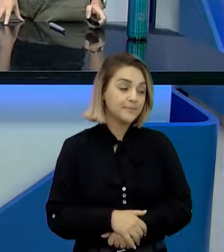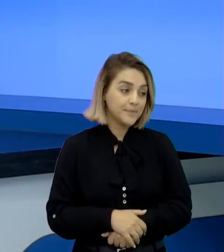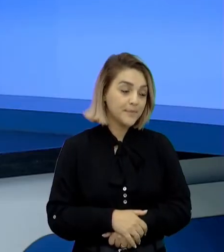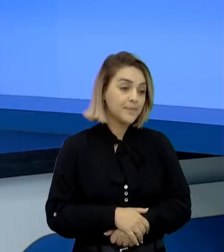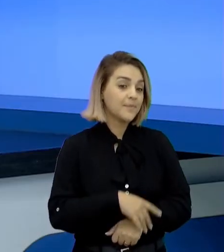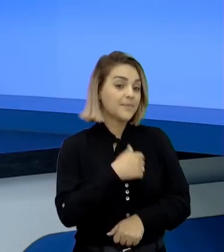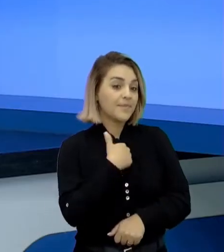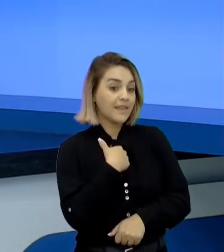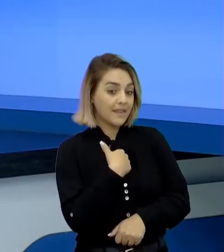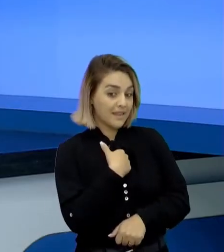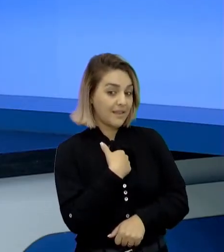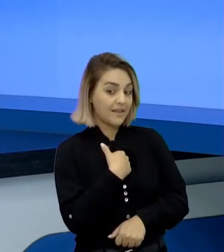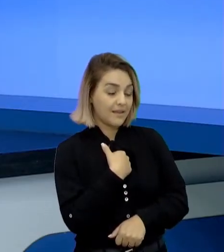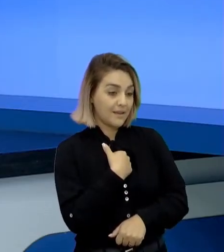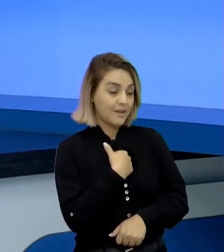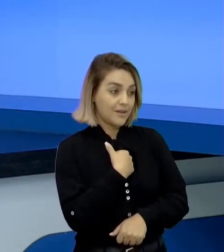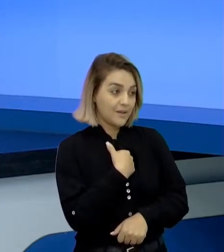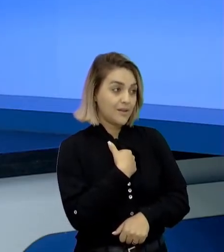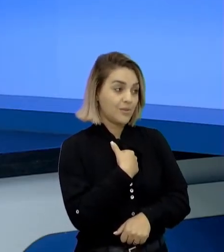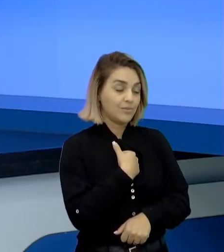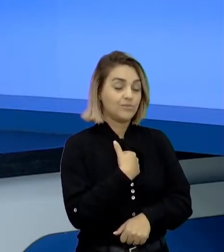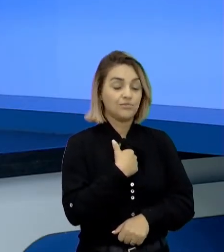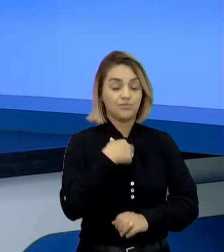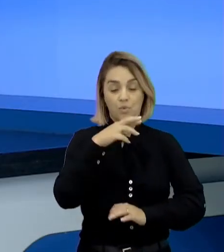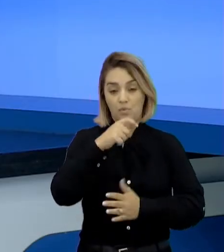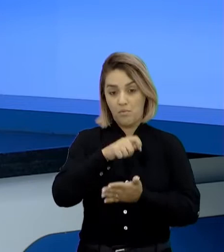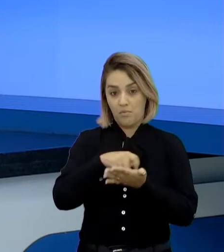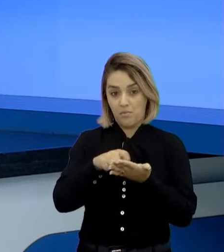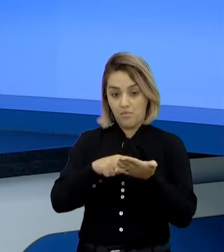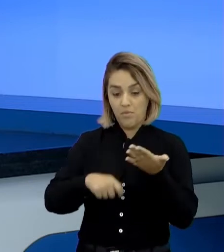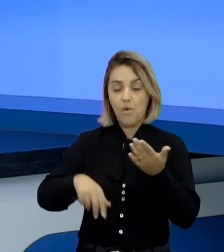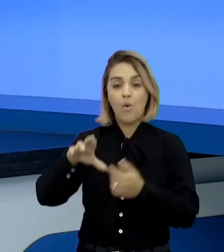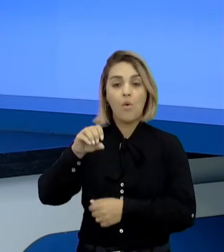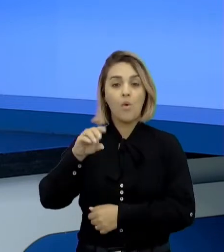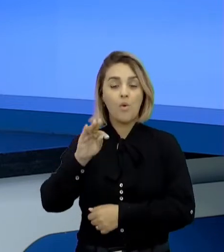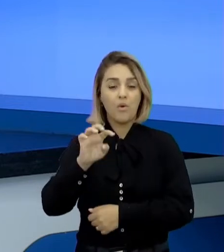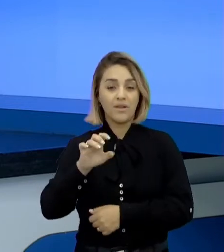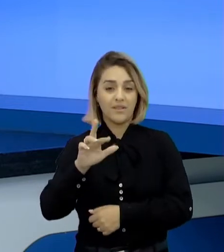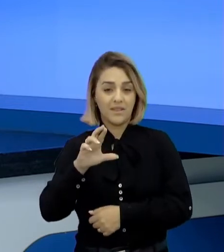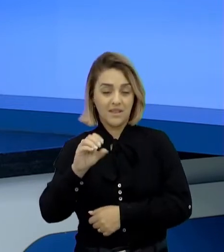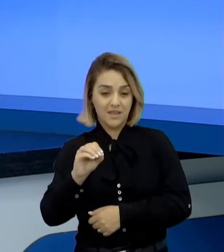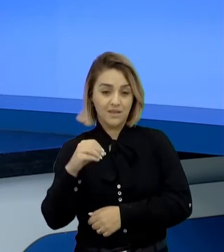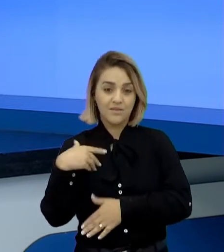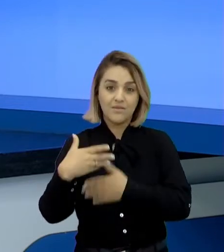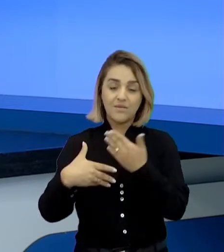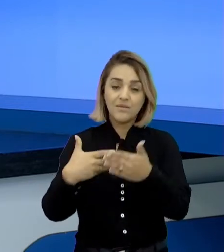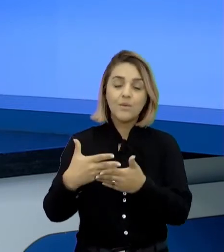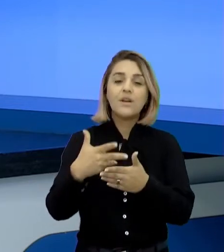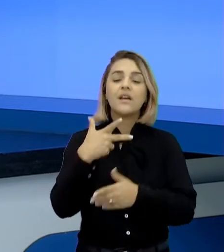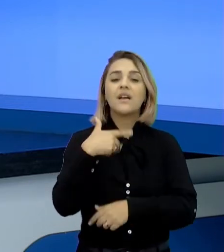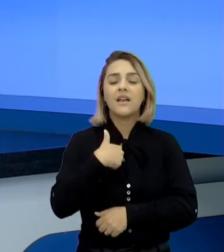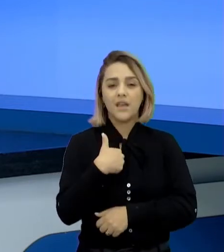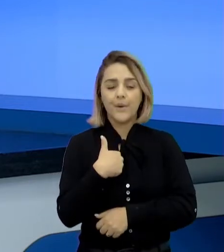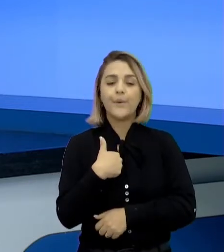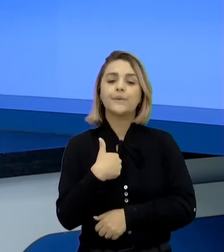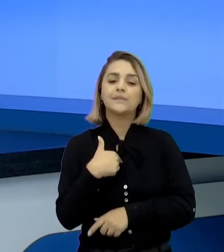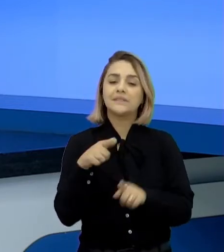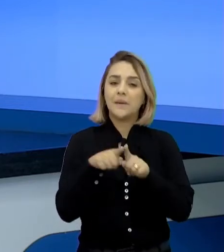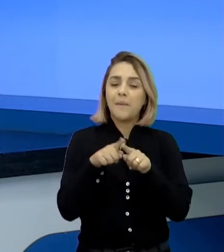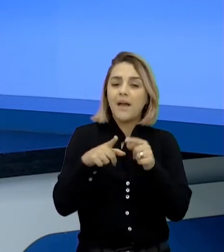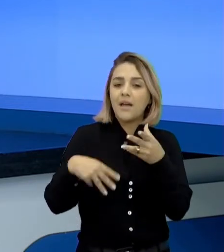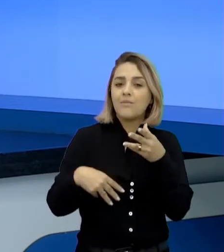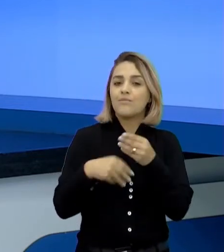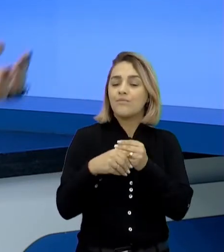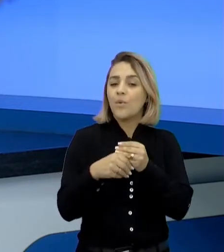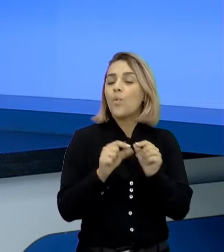Eu, além do roteiro, eu também incluo a questão